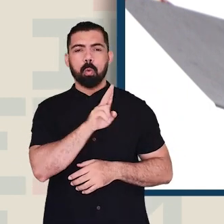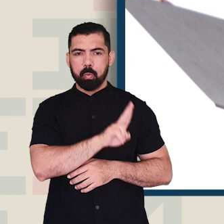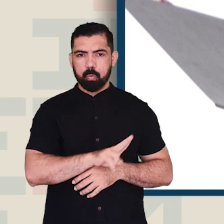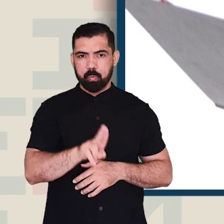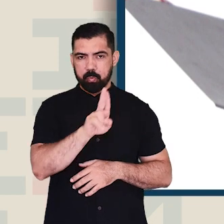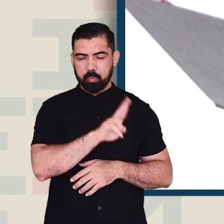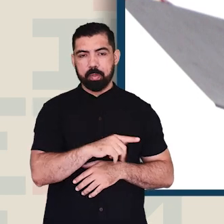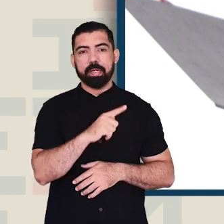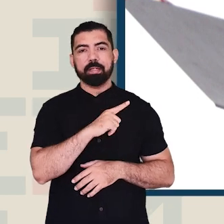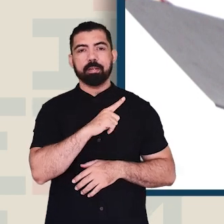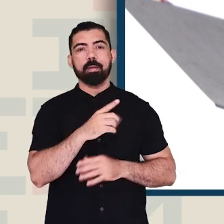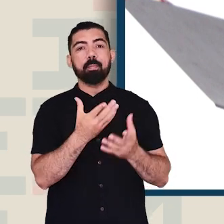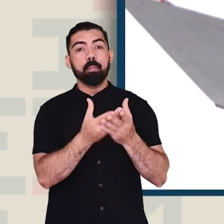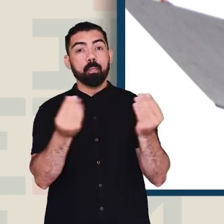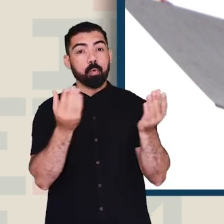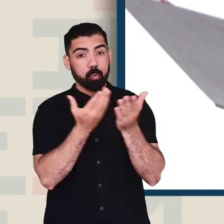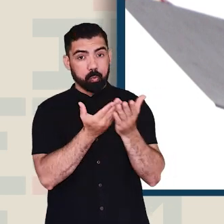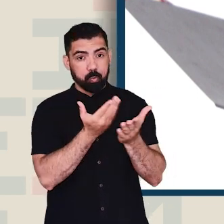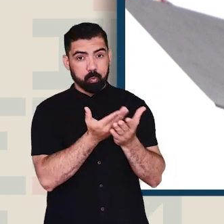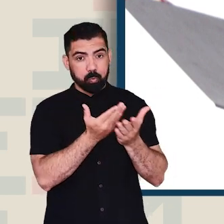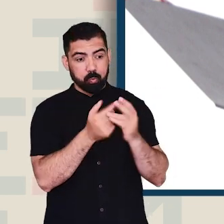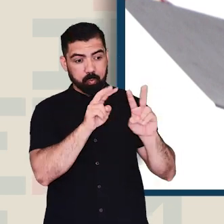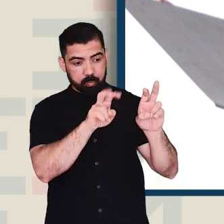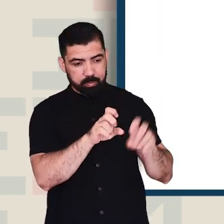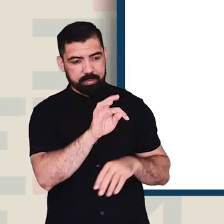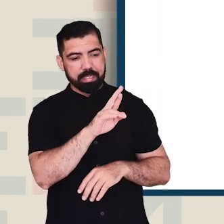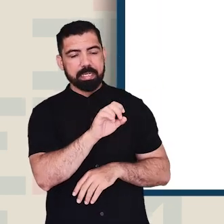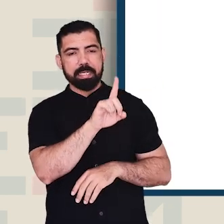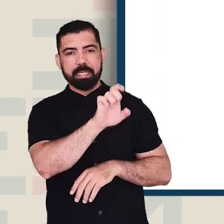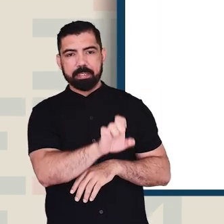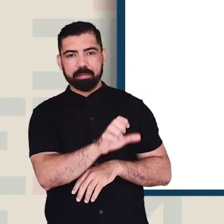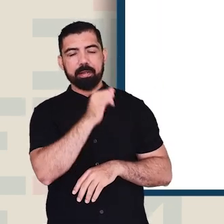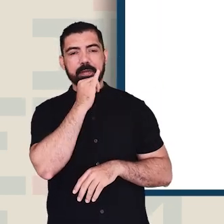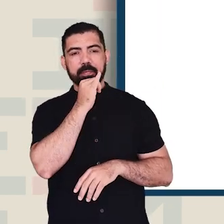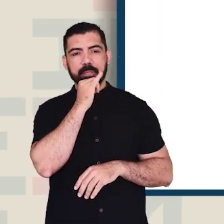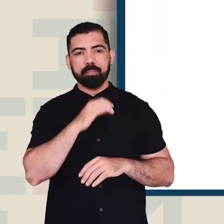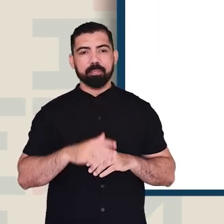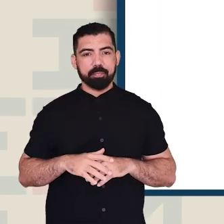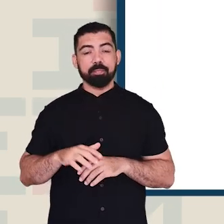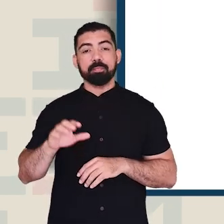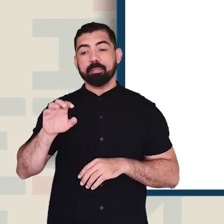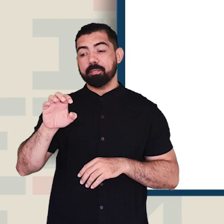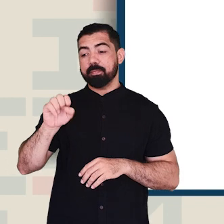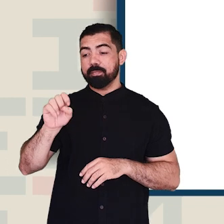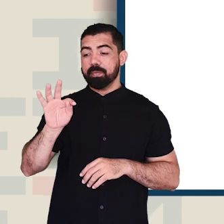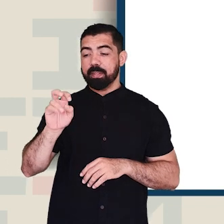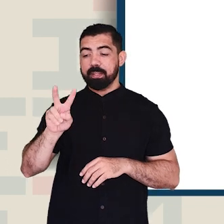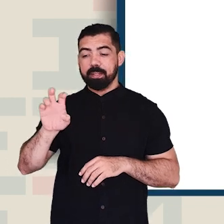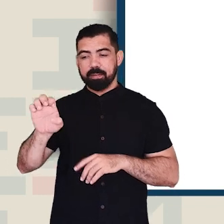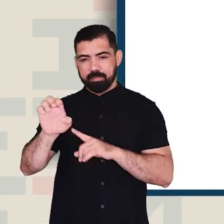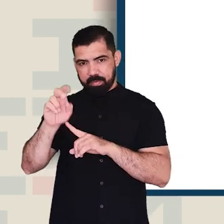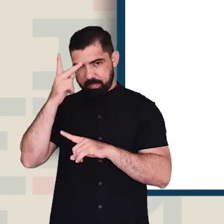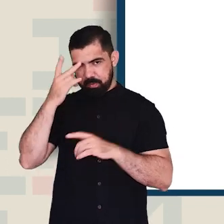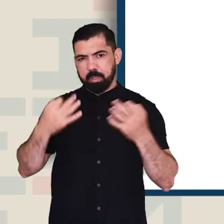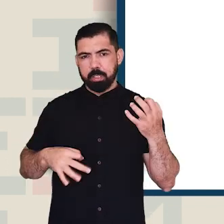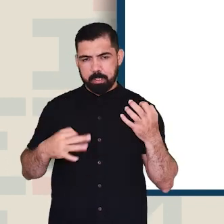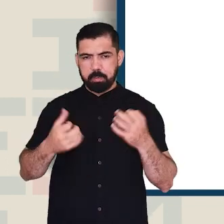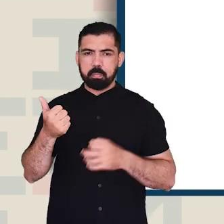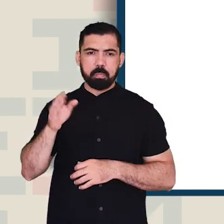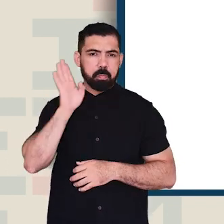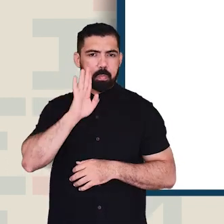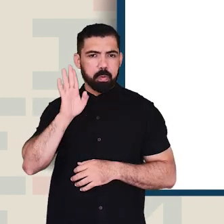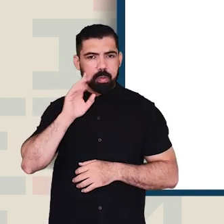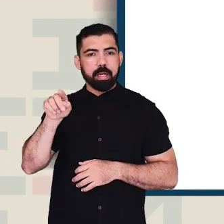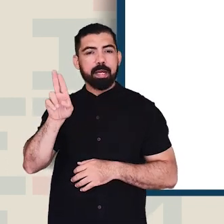Então, tem vários estudos. Aí, se vocês procurarem, o Steve Moss, que é um guitarrista muito bacana, né? Que